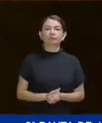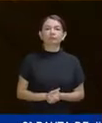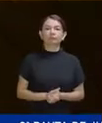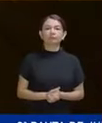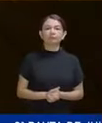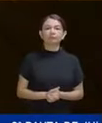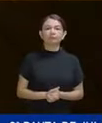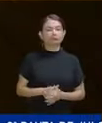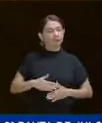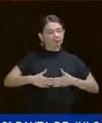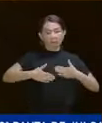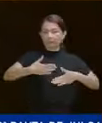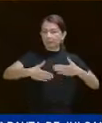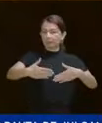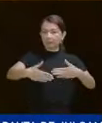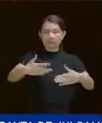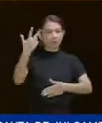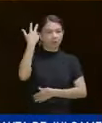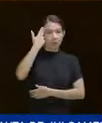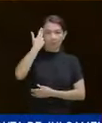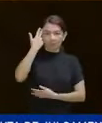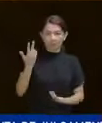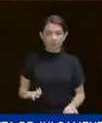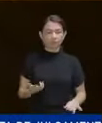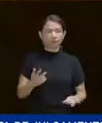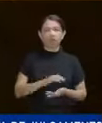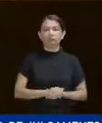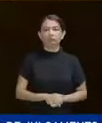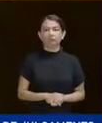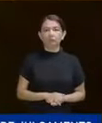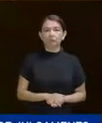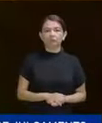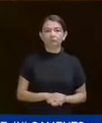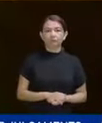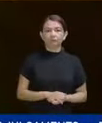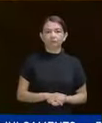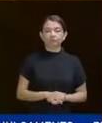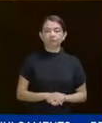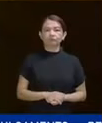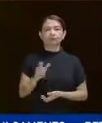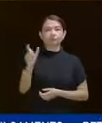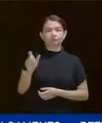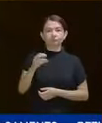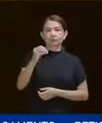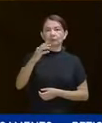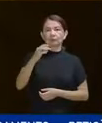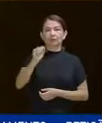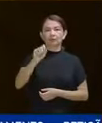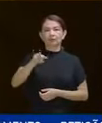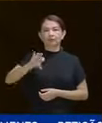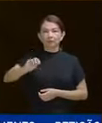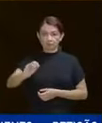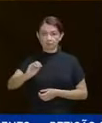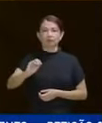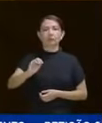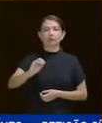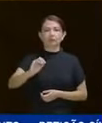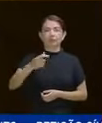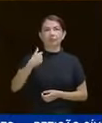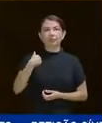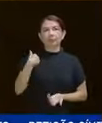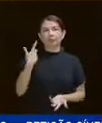caminhou, teve sua tramitação normal. O senhor Otávio Facuri, eu tive a oportunidade